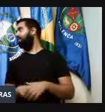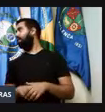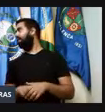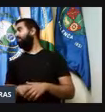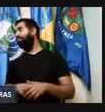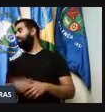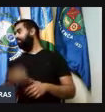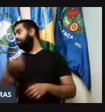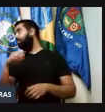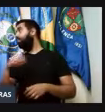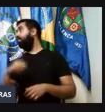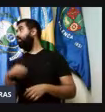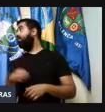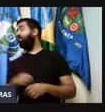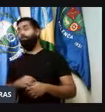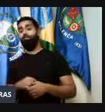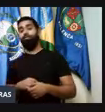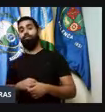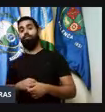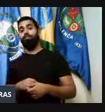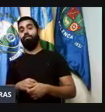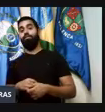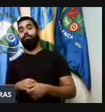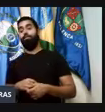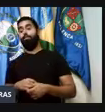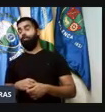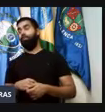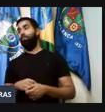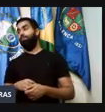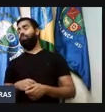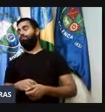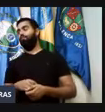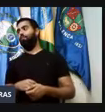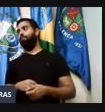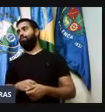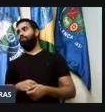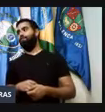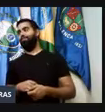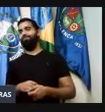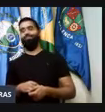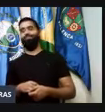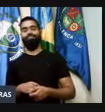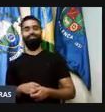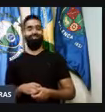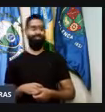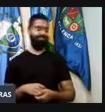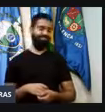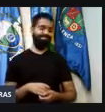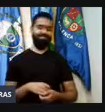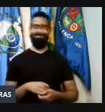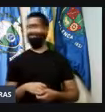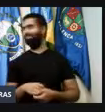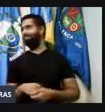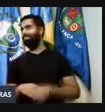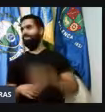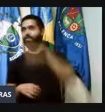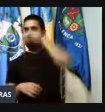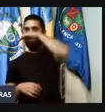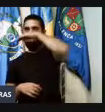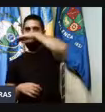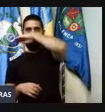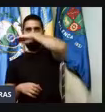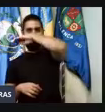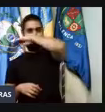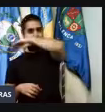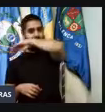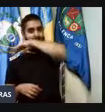o vereador não tem, por lei, essa prerrogativa. É importante que as pessoas entendam isso. É muito importante.